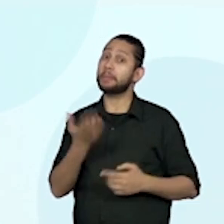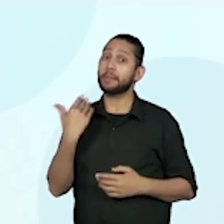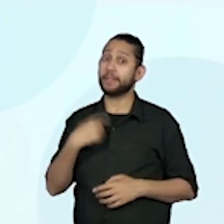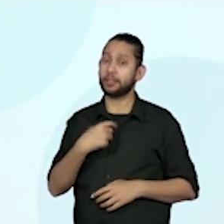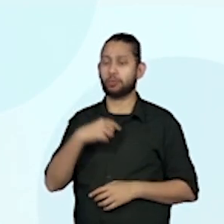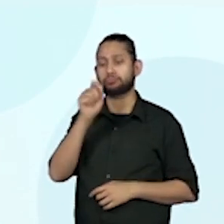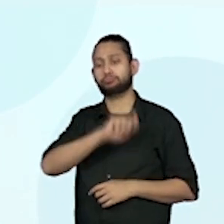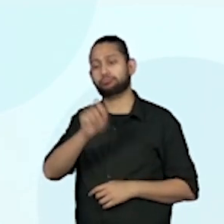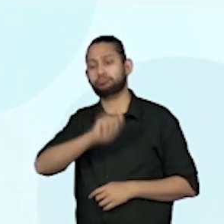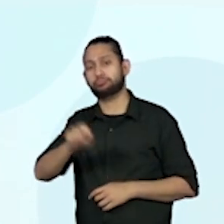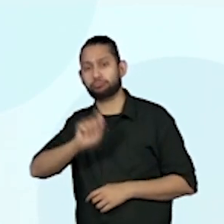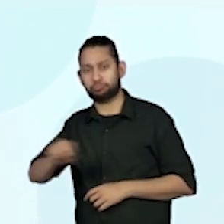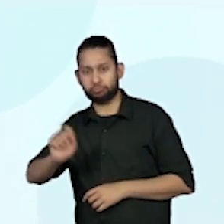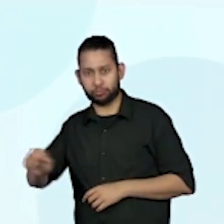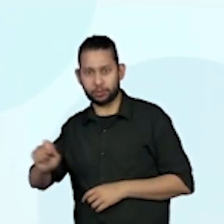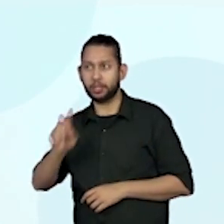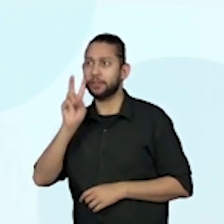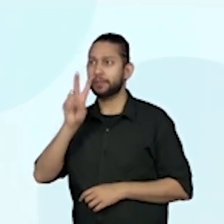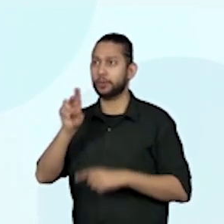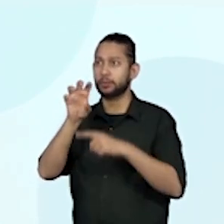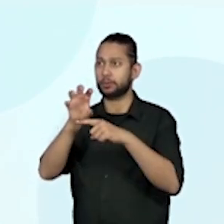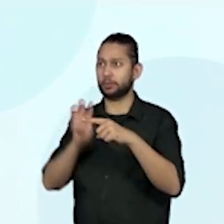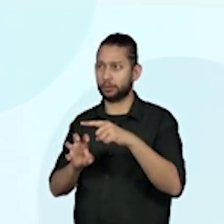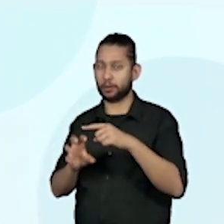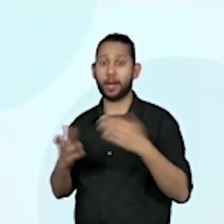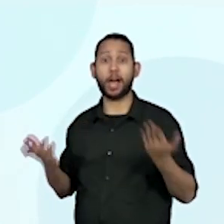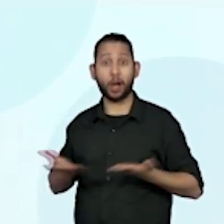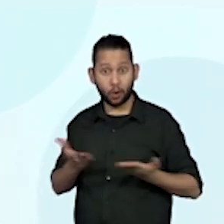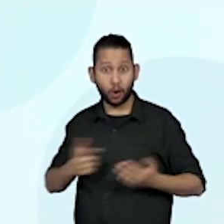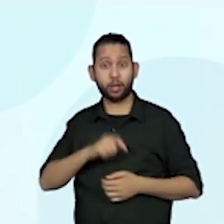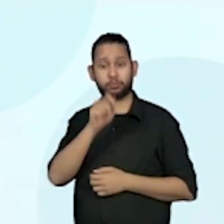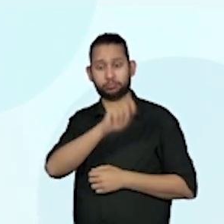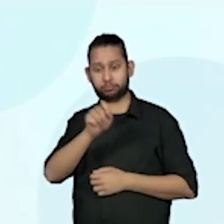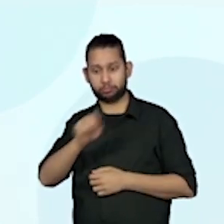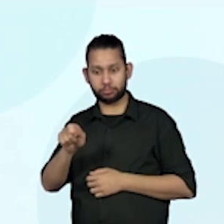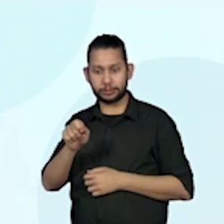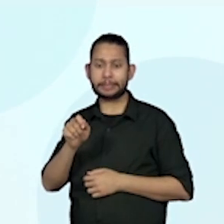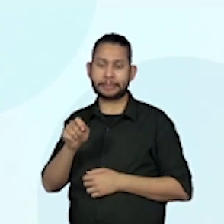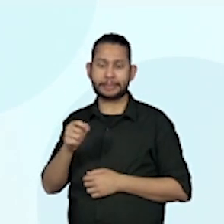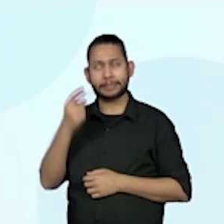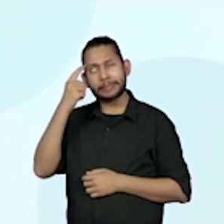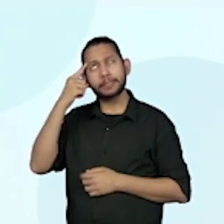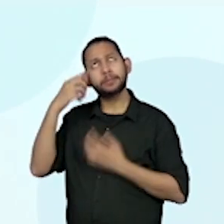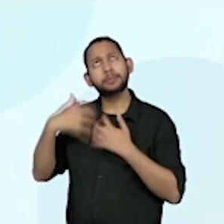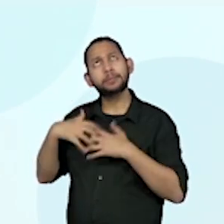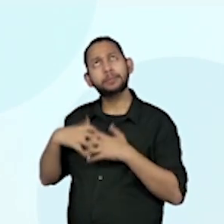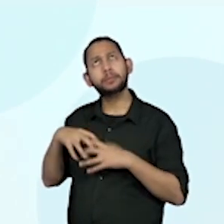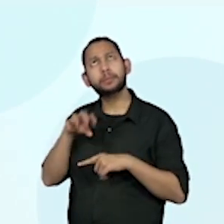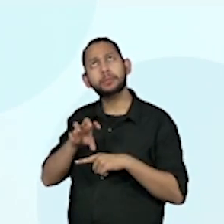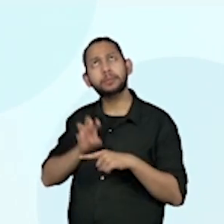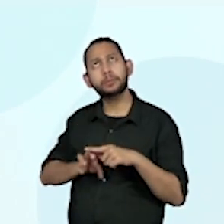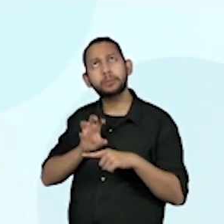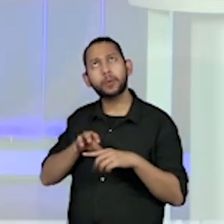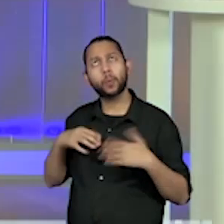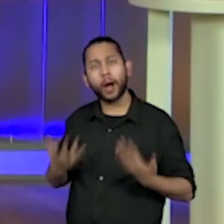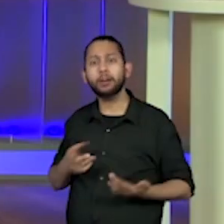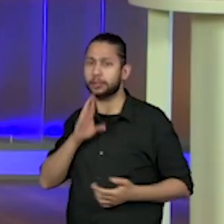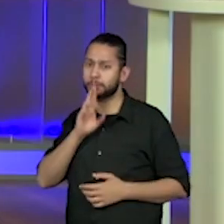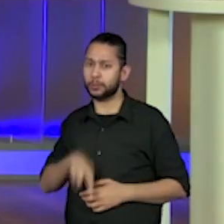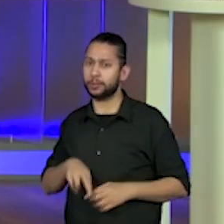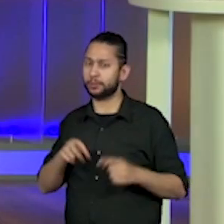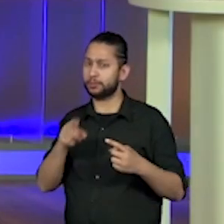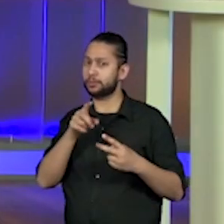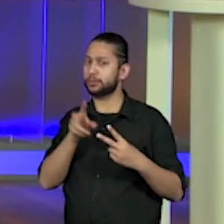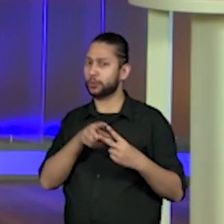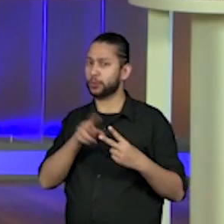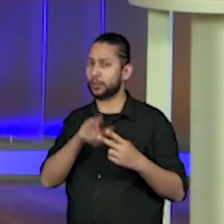as representações fracionárias. E agora na segunda a gente já tinha por extenso e fizemos a escrita fracionária, tá?